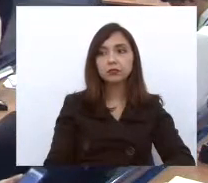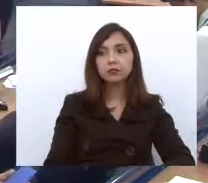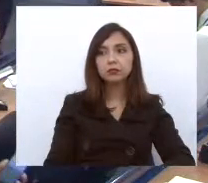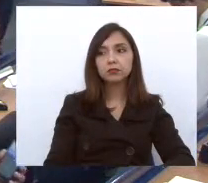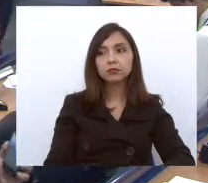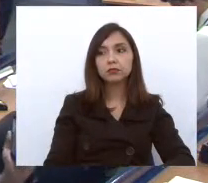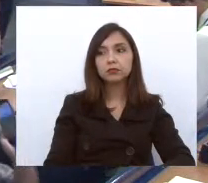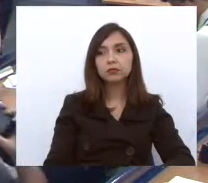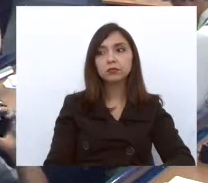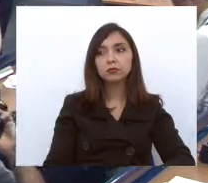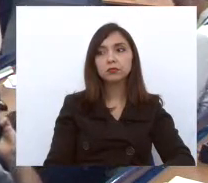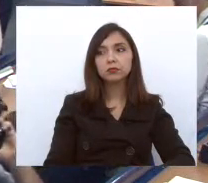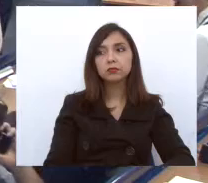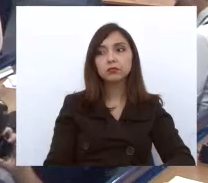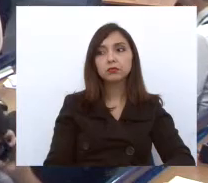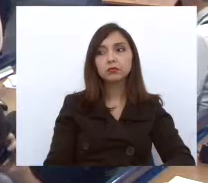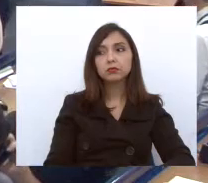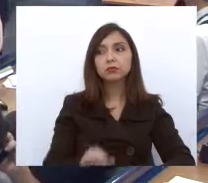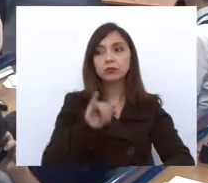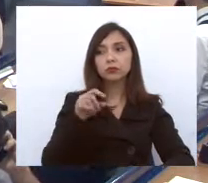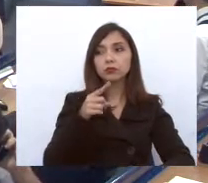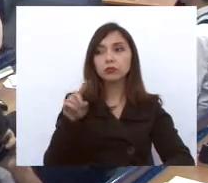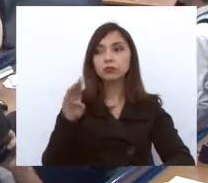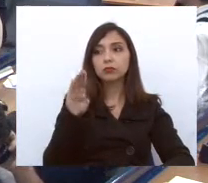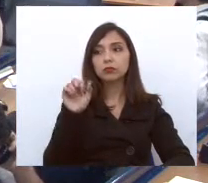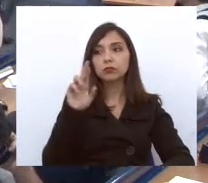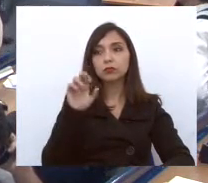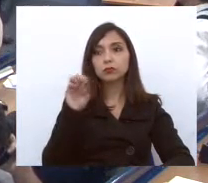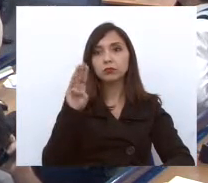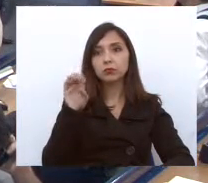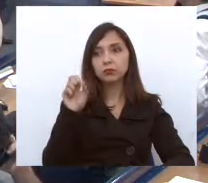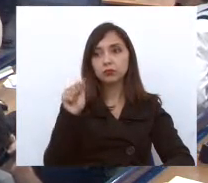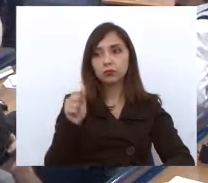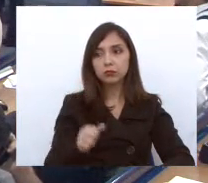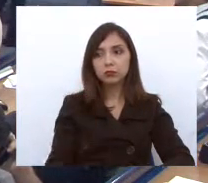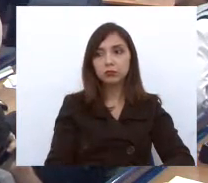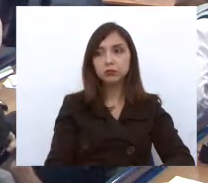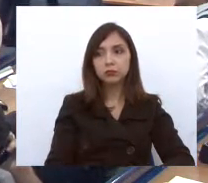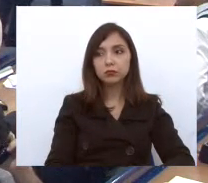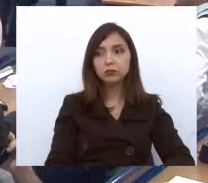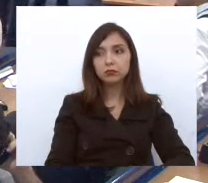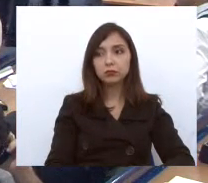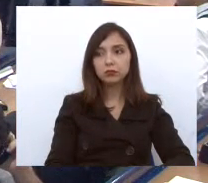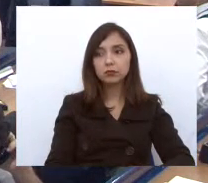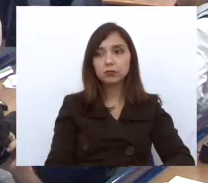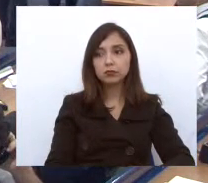Ordem, vereador João Barbosa. Quer discutir, vereador?